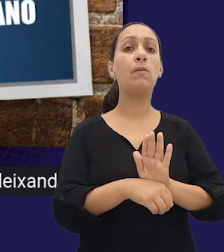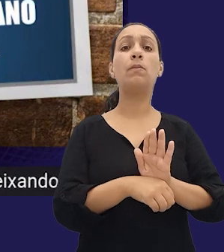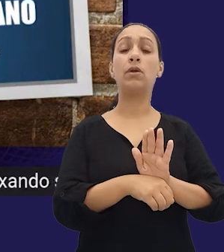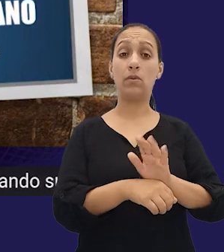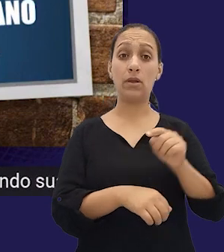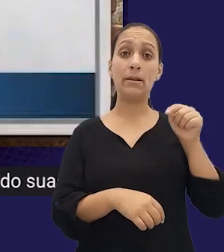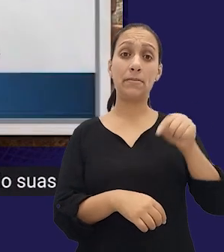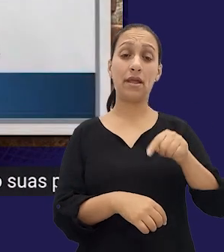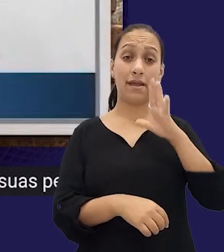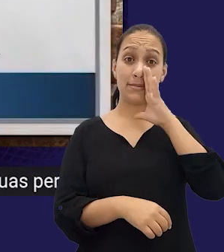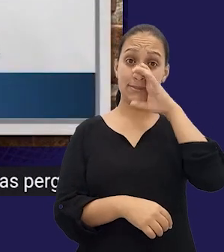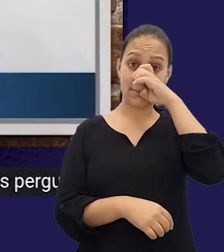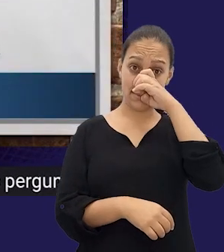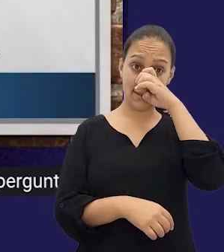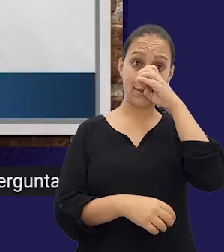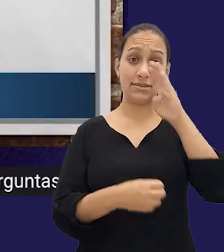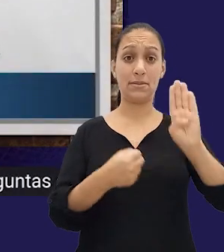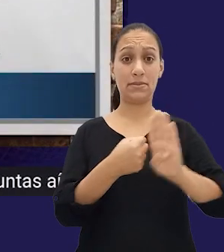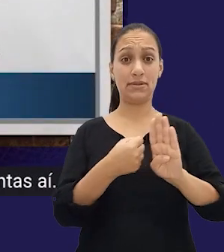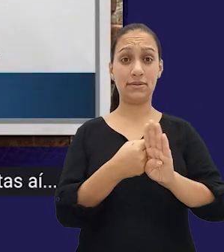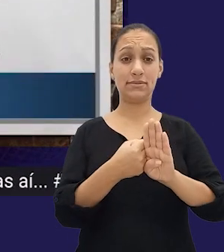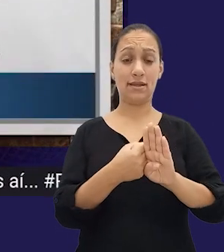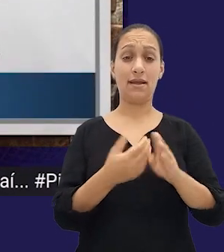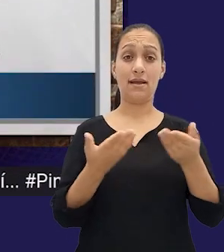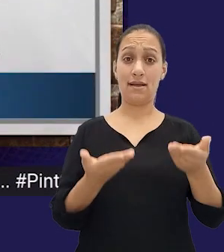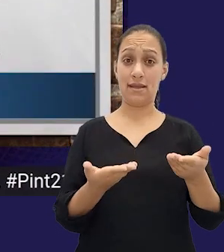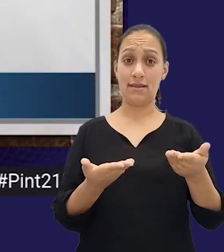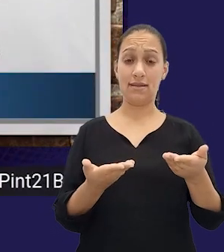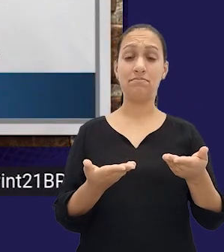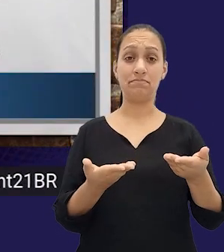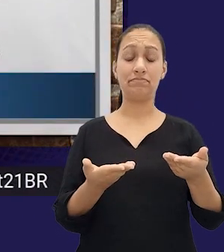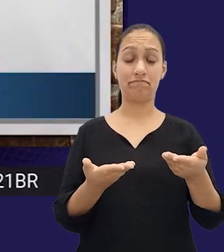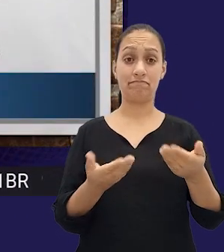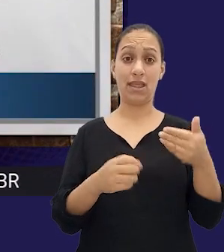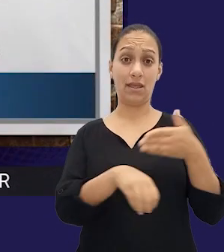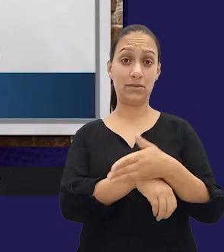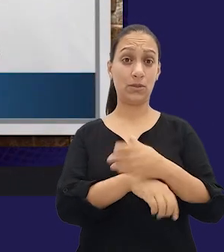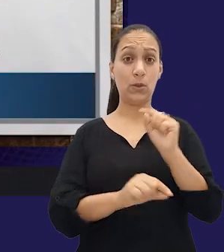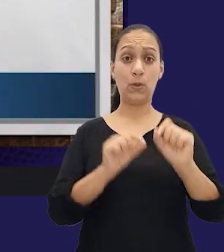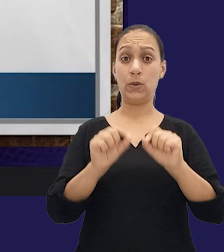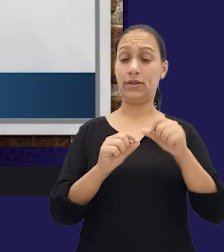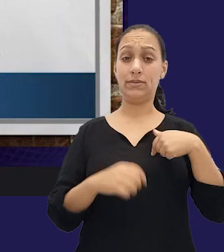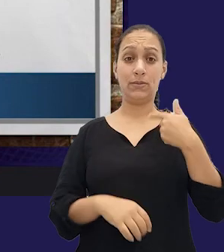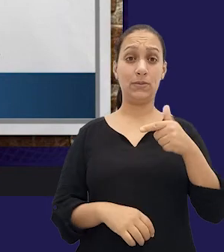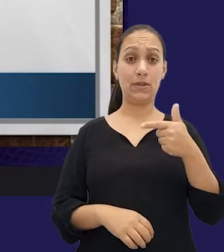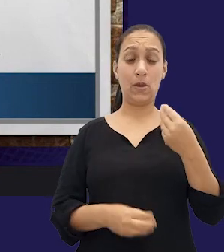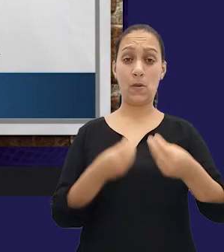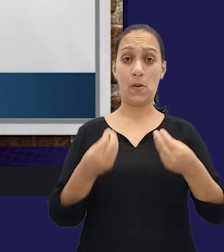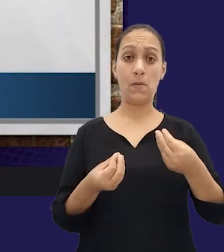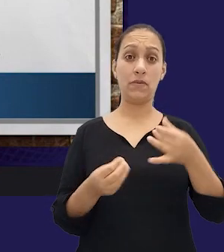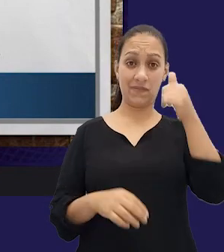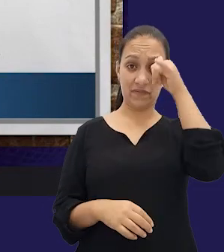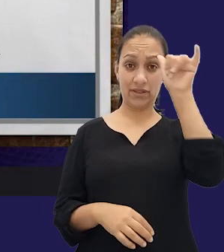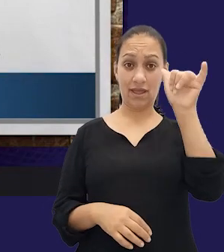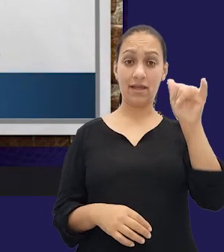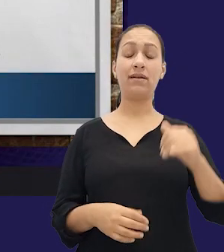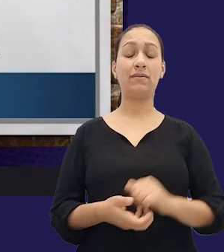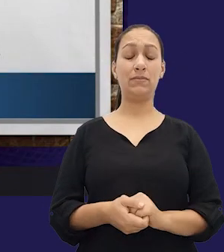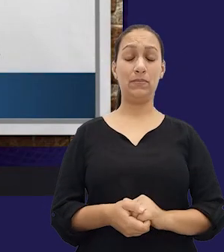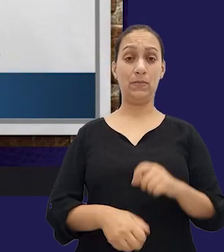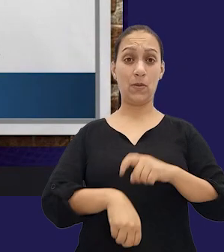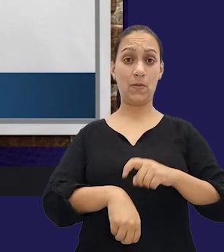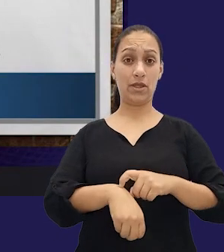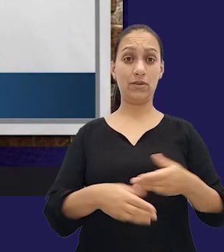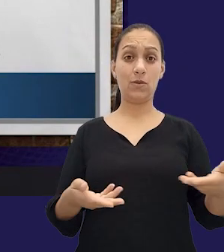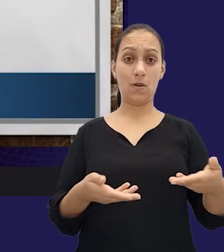para a resistência bacteriana. E aqui, gente, entra algo que é inevitável, né? Mas nesse momento de